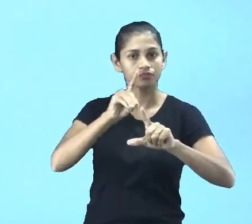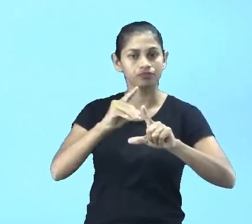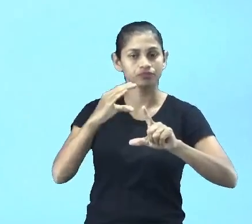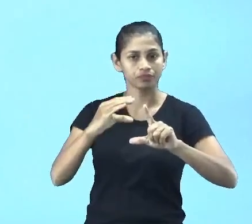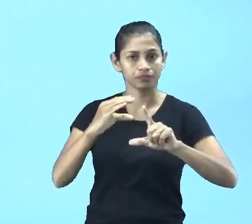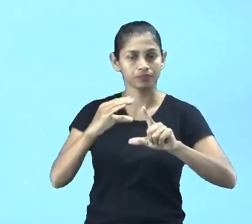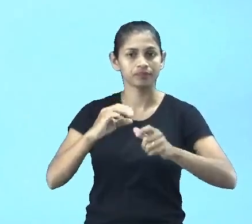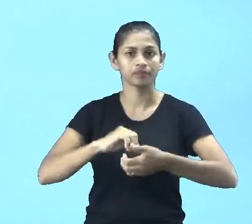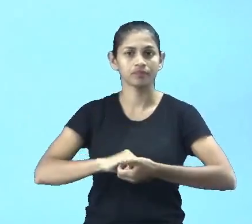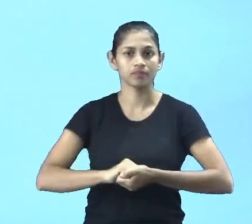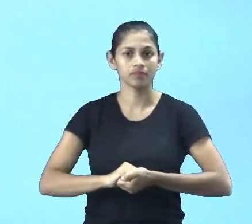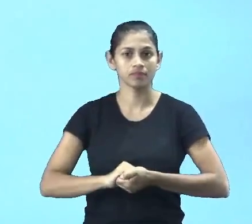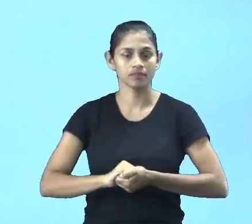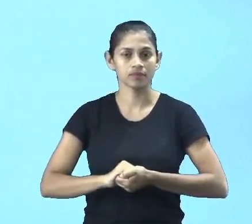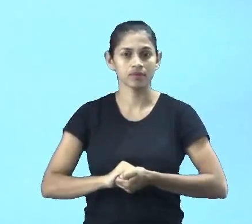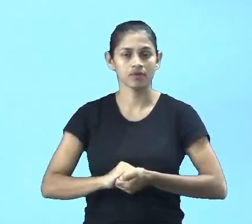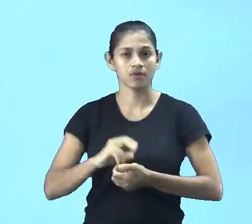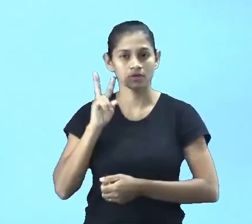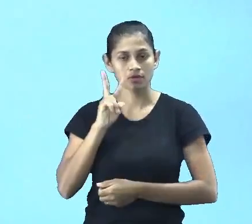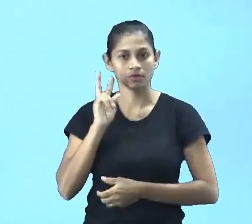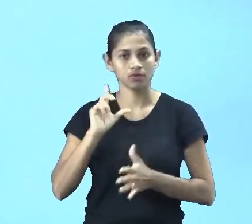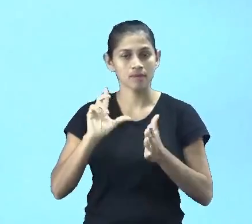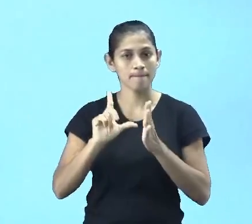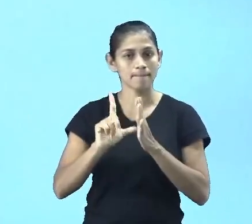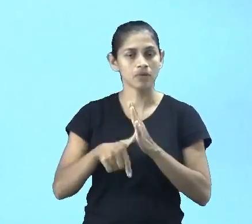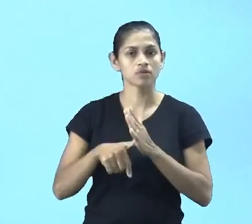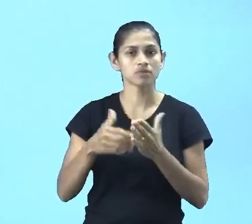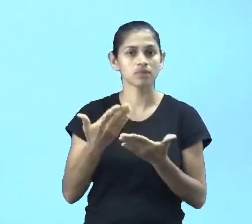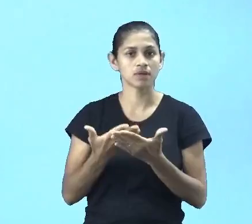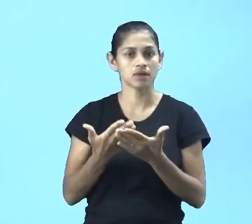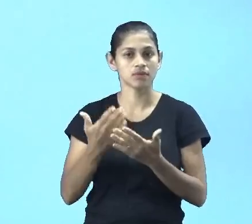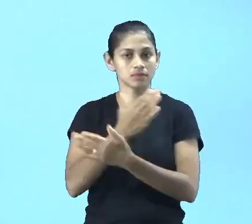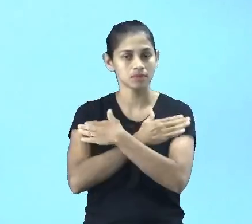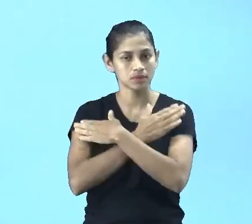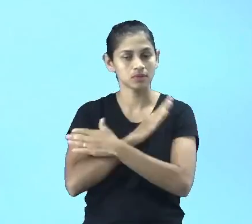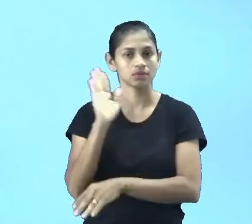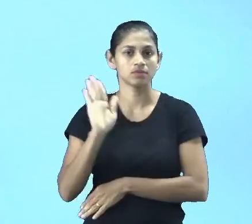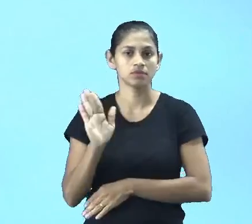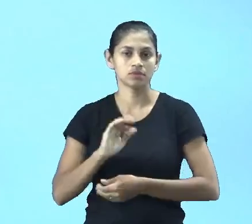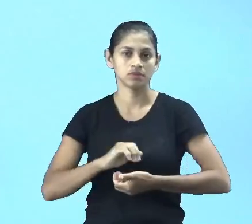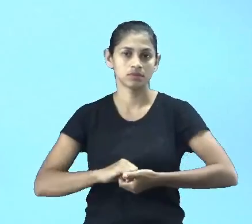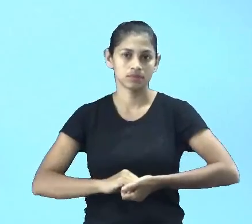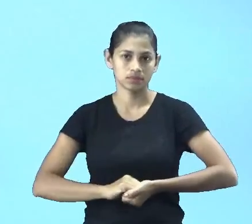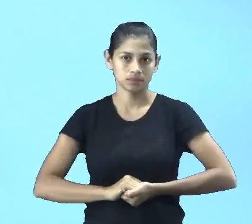aí a plataforma Eduque e vejo vocês até a próxima aula. Um abraço, tchau, tchau!